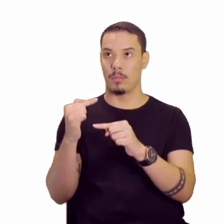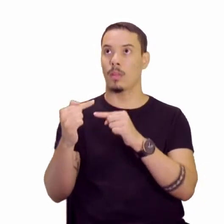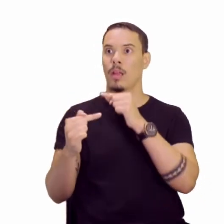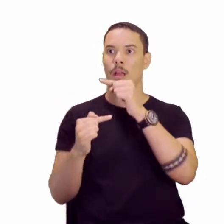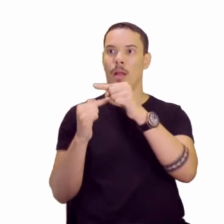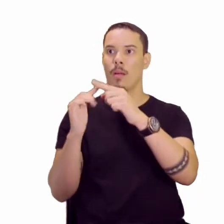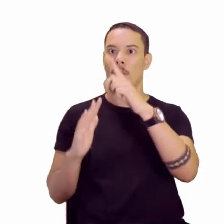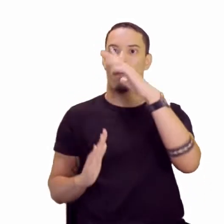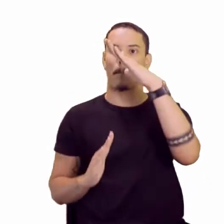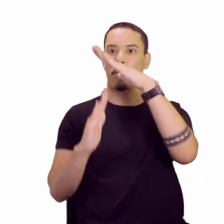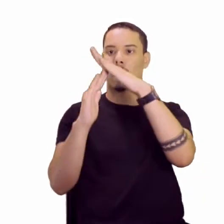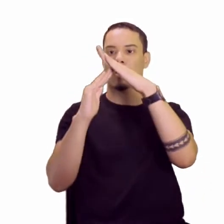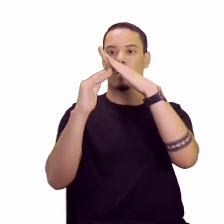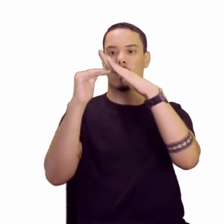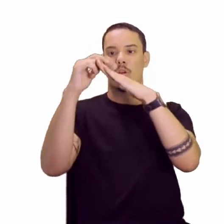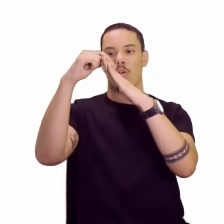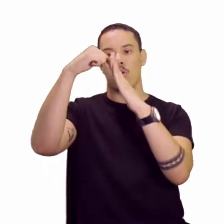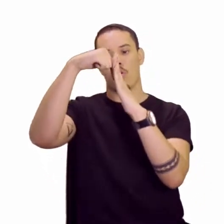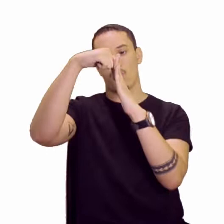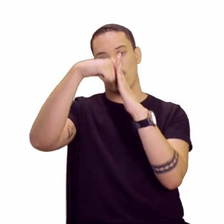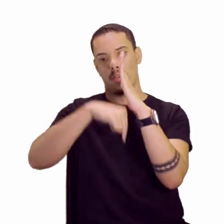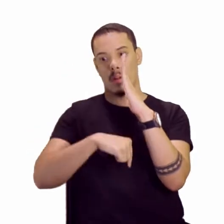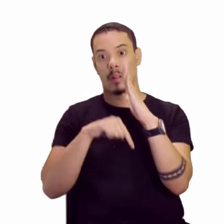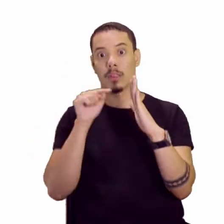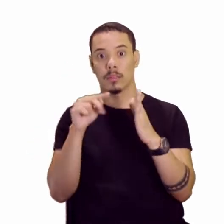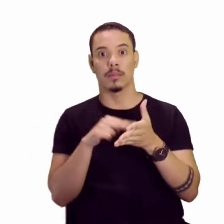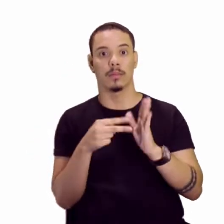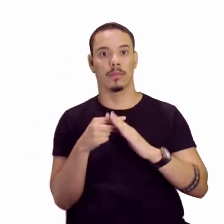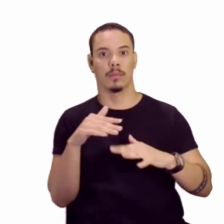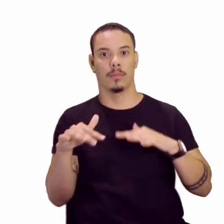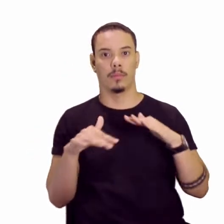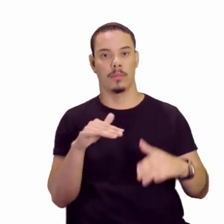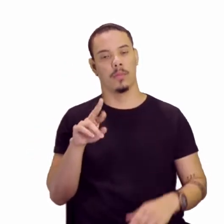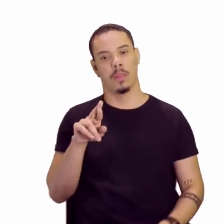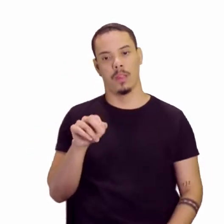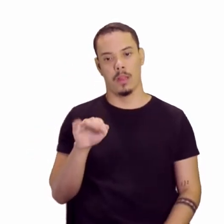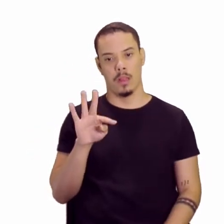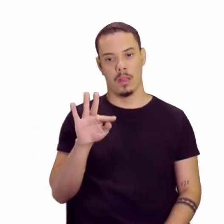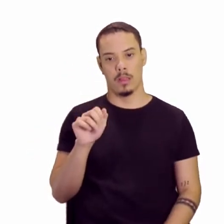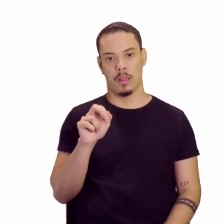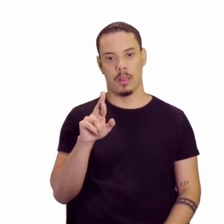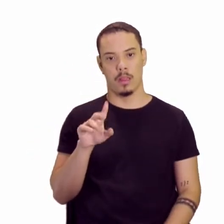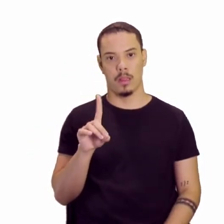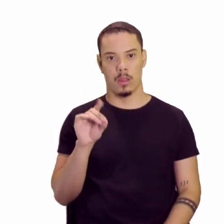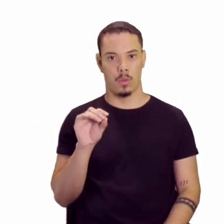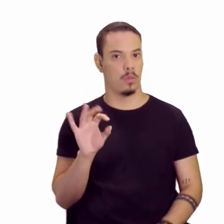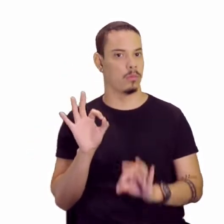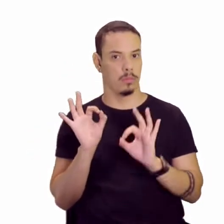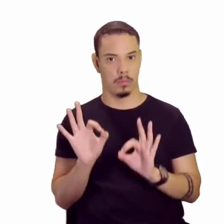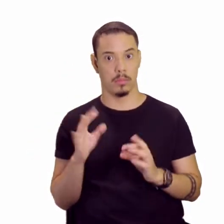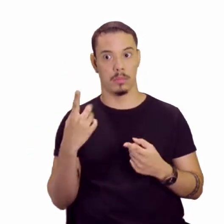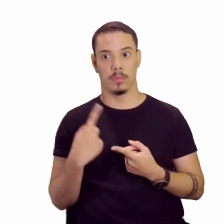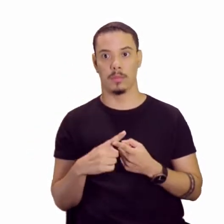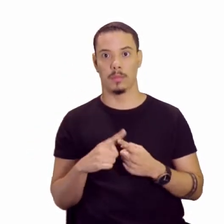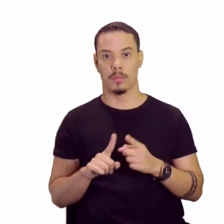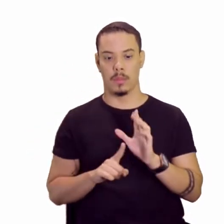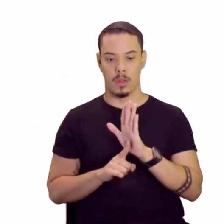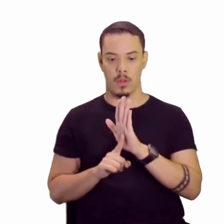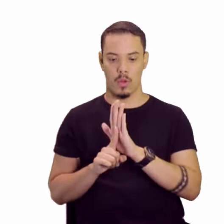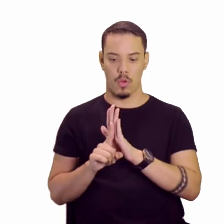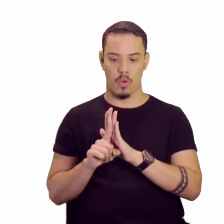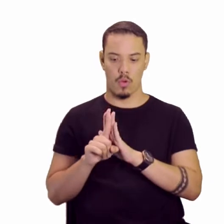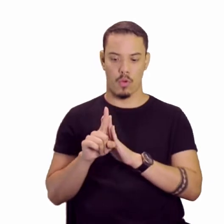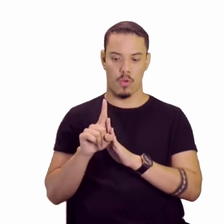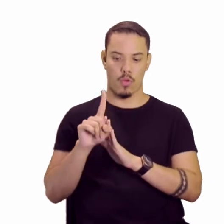ponto mais alto. Isto é, um movimento retardado, né, Décio, nesse caso? Subindo é retardado, porque a velocidade vai diminuir até que para